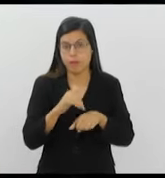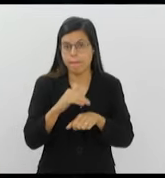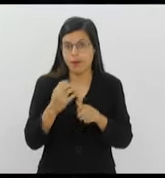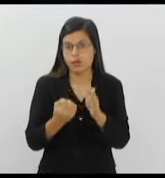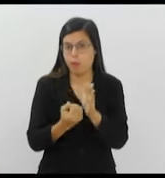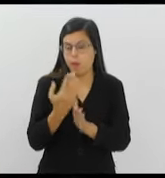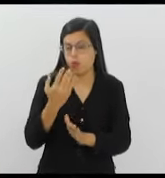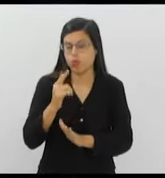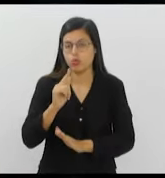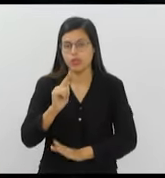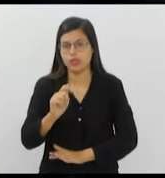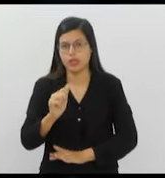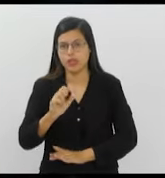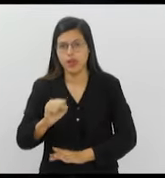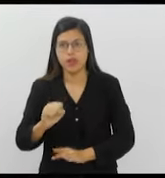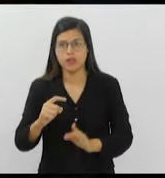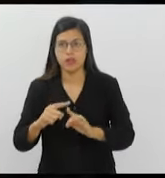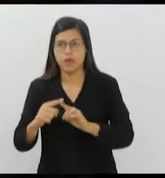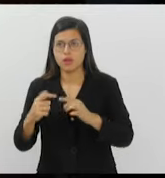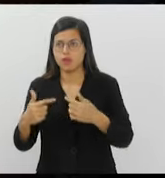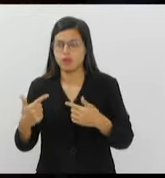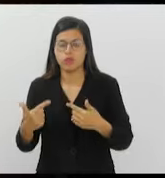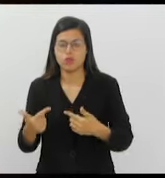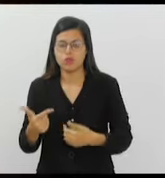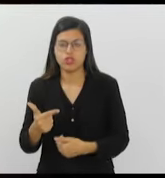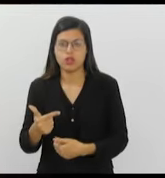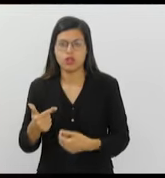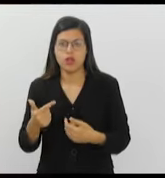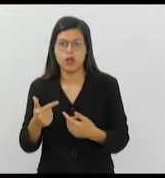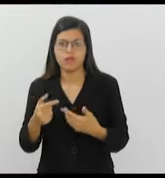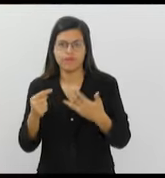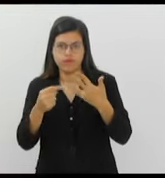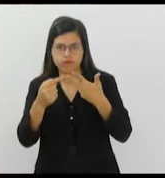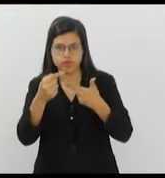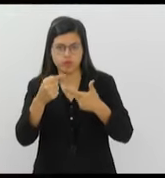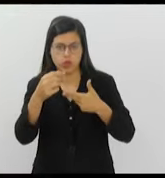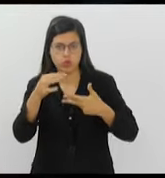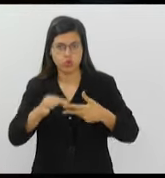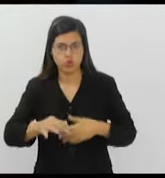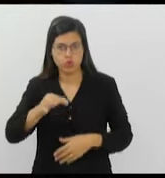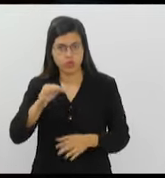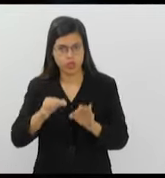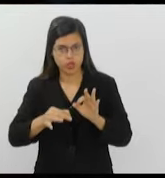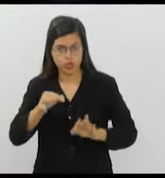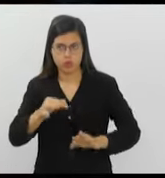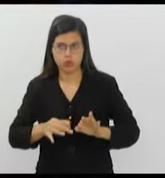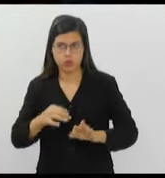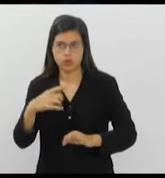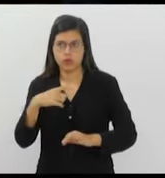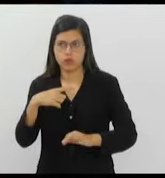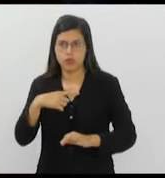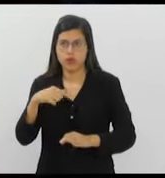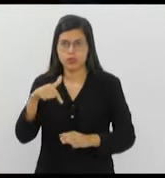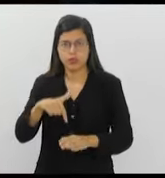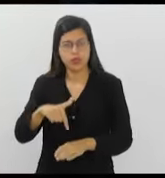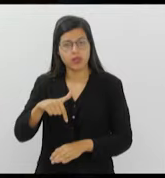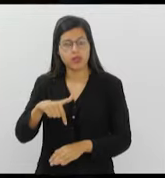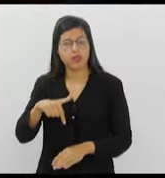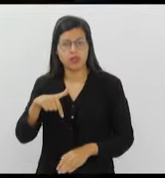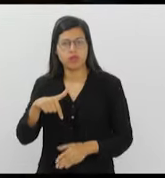que não tinha as condições necessárias jurídicas para que pudéssemos ter no nosso Estado instaladas as